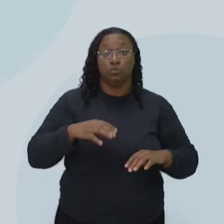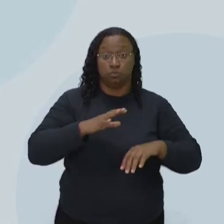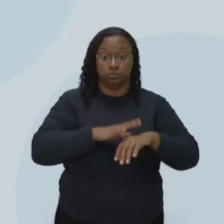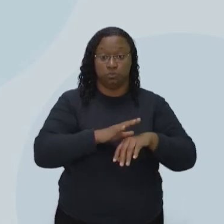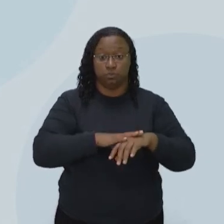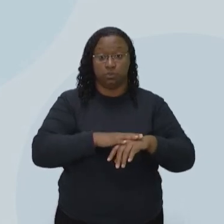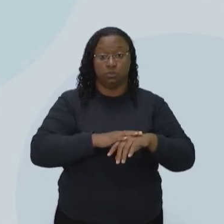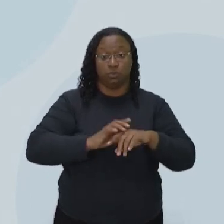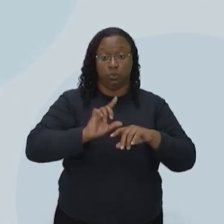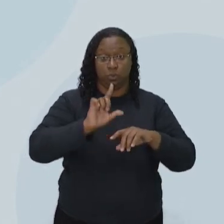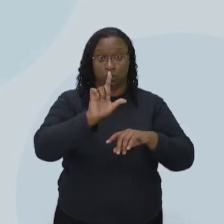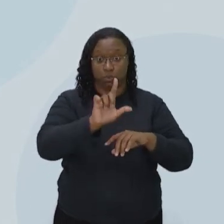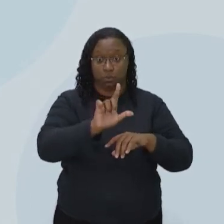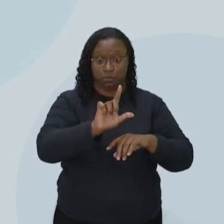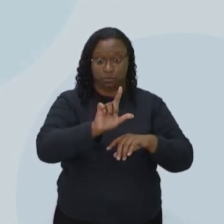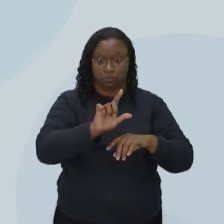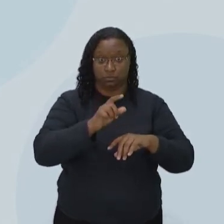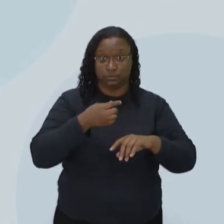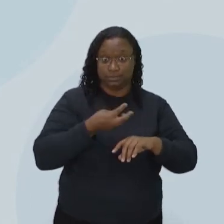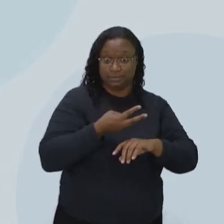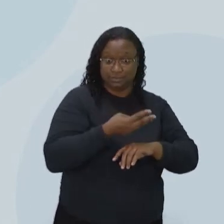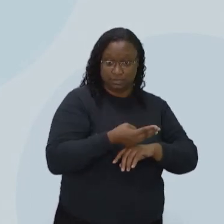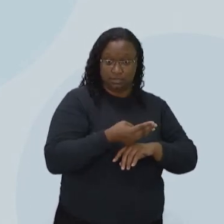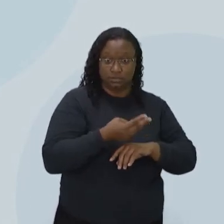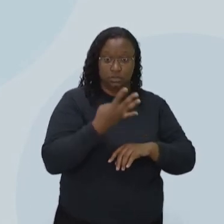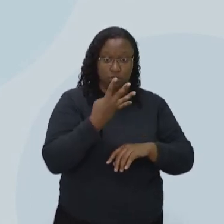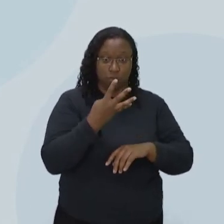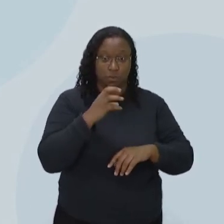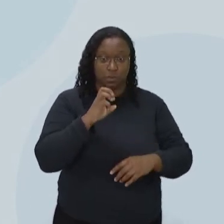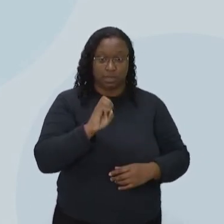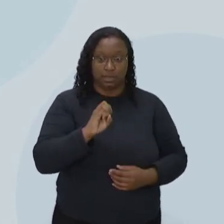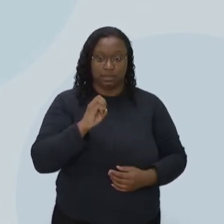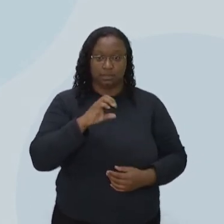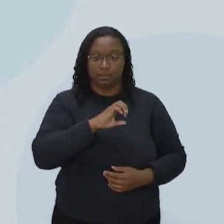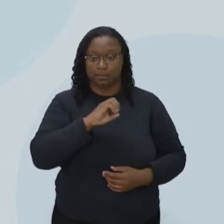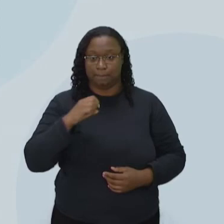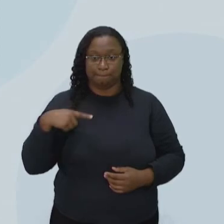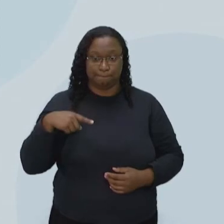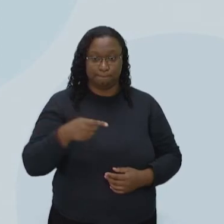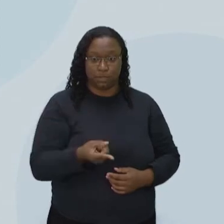3, porque eu já estou no terceiro cálculo, 40 mil,